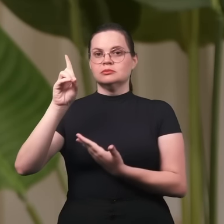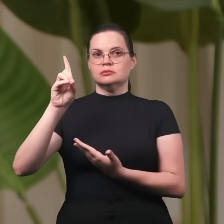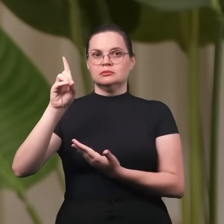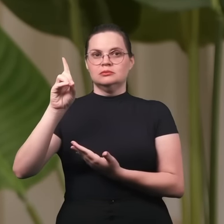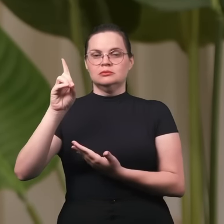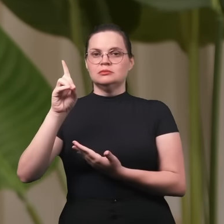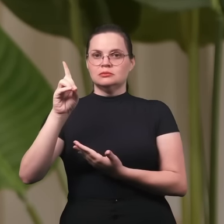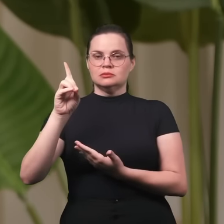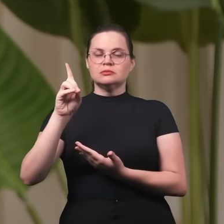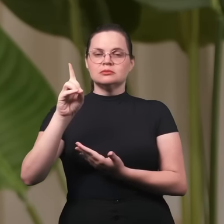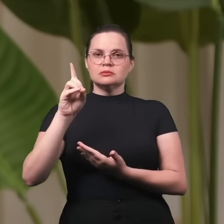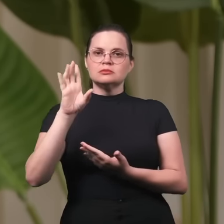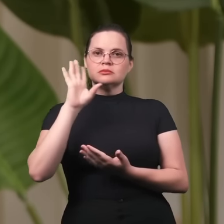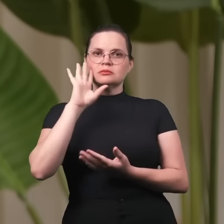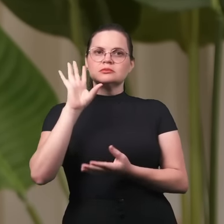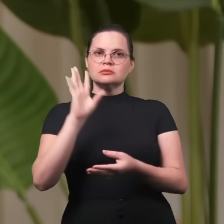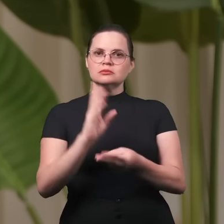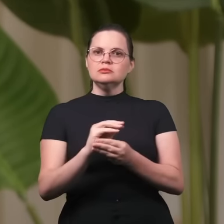queridos, reconhece.